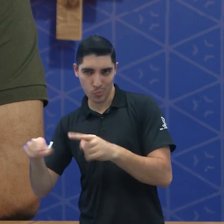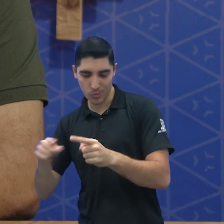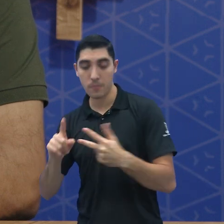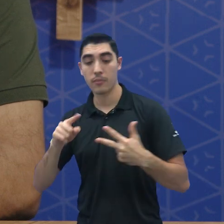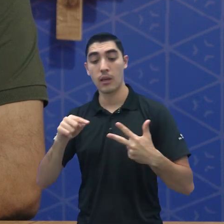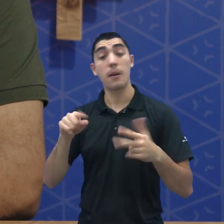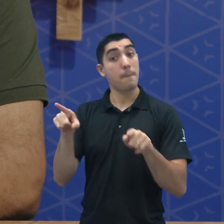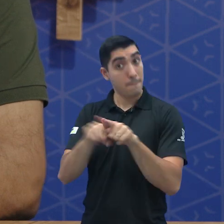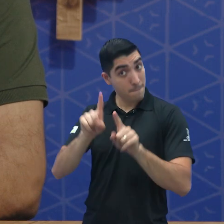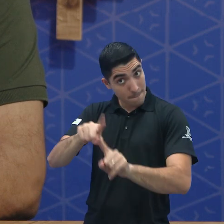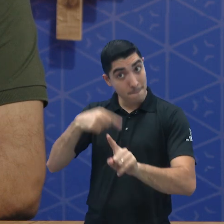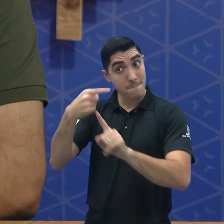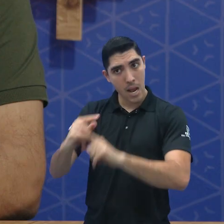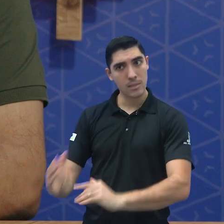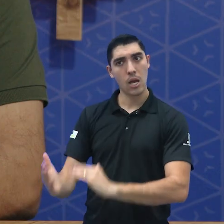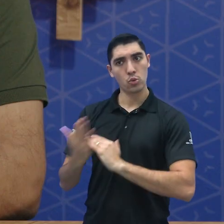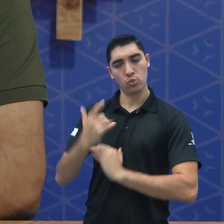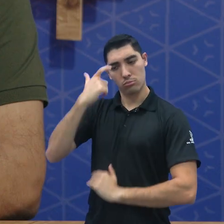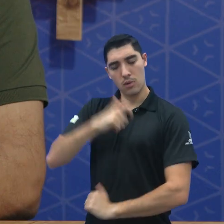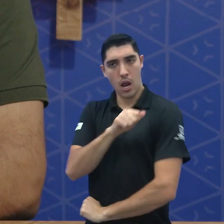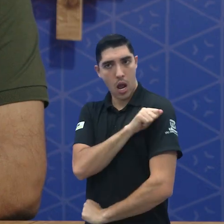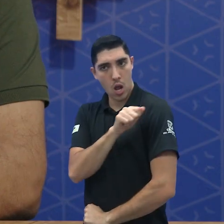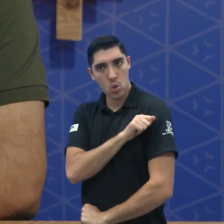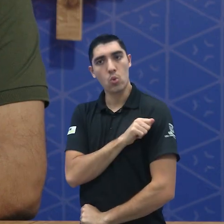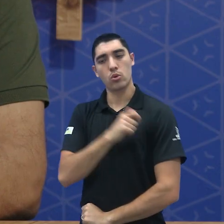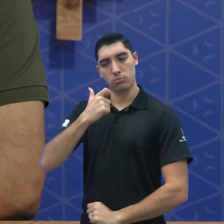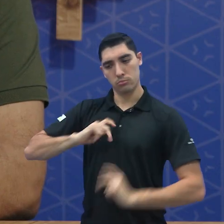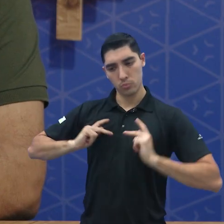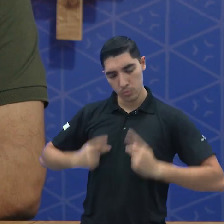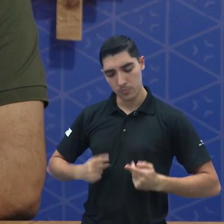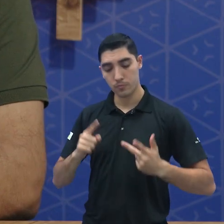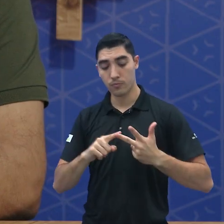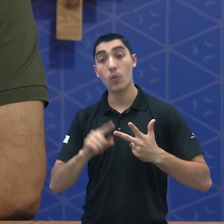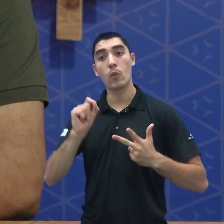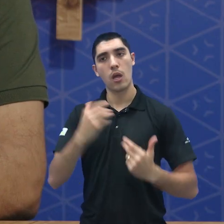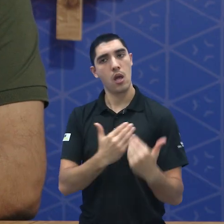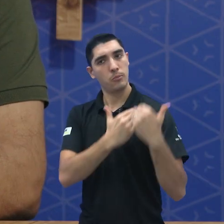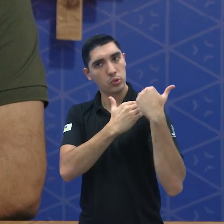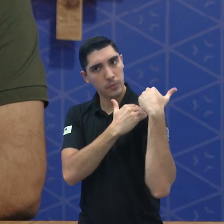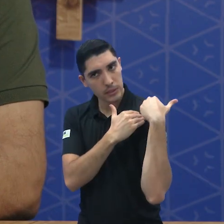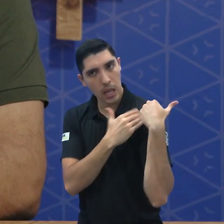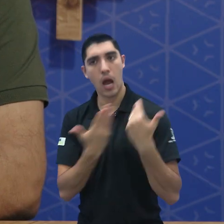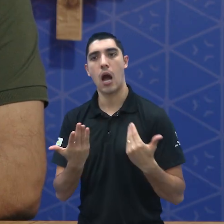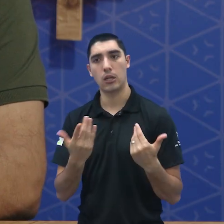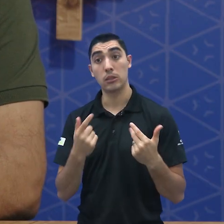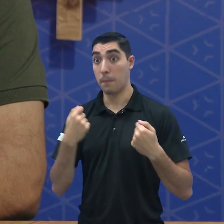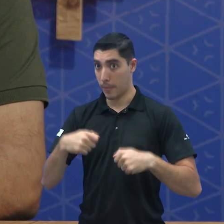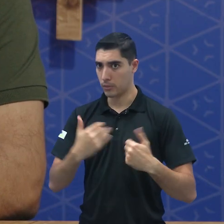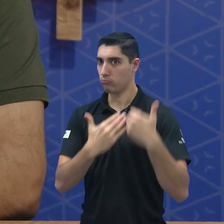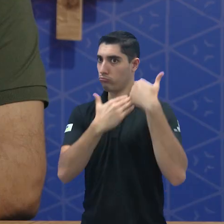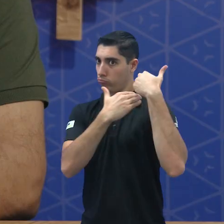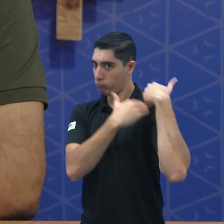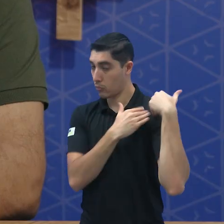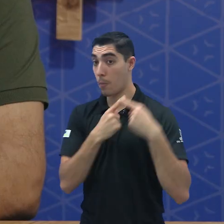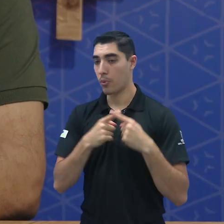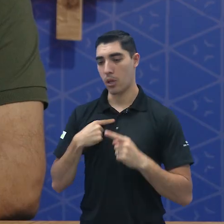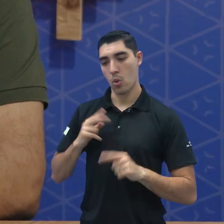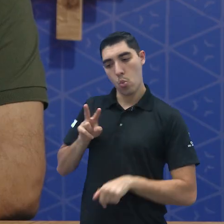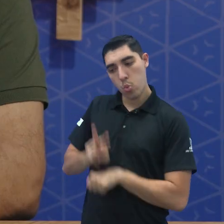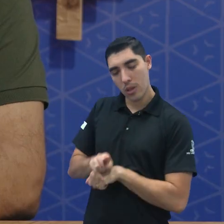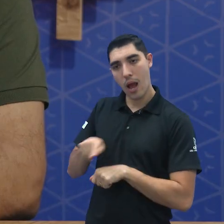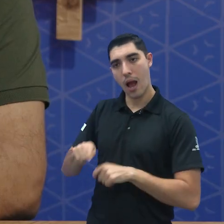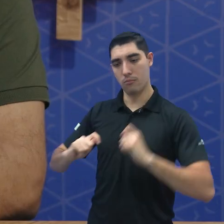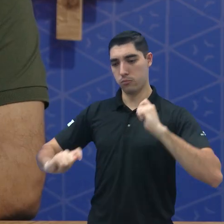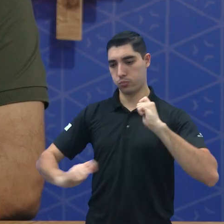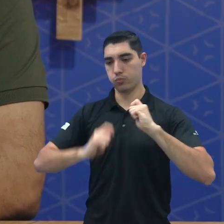para o aluno em si como pessoa, como um cidadão, né, é a questão do senso de responsabilidade. Ele precisa ser muito responsável para cuidar do seu